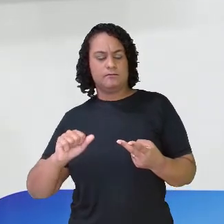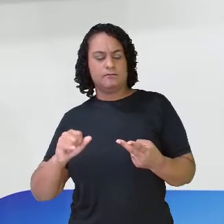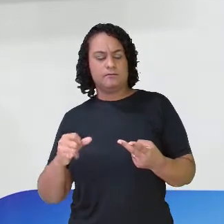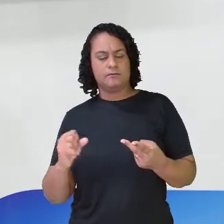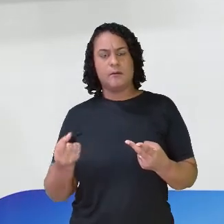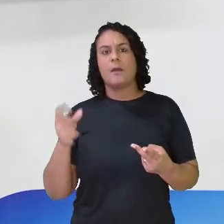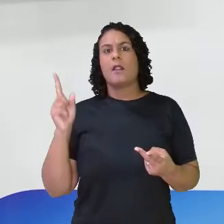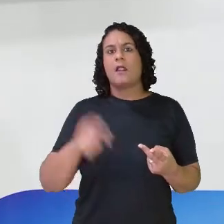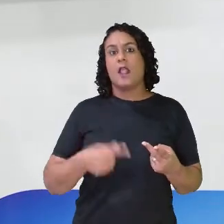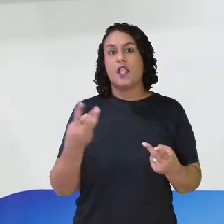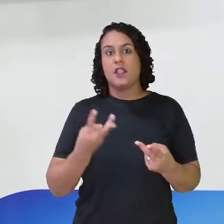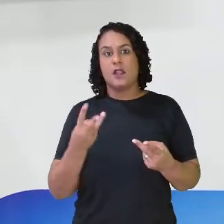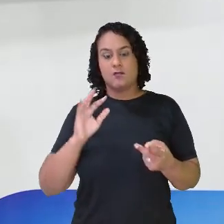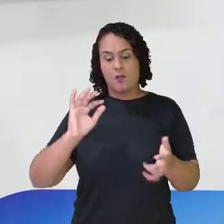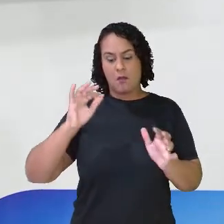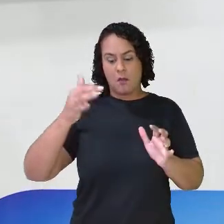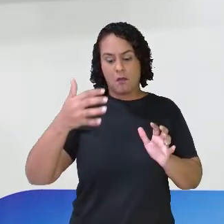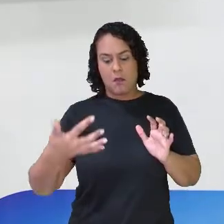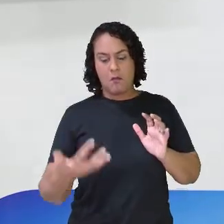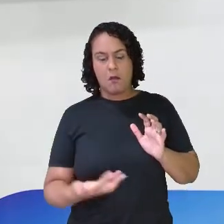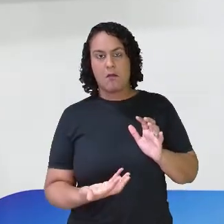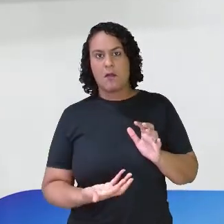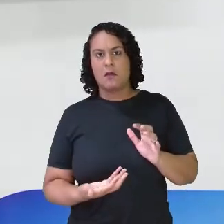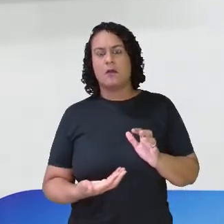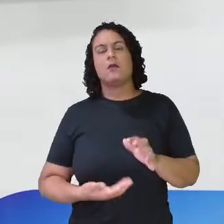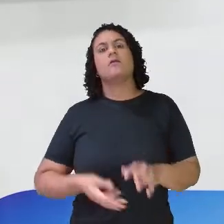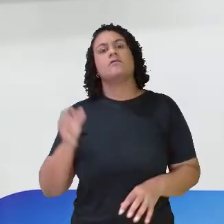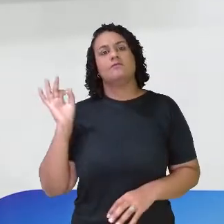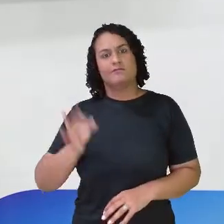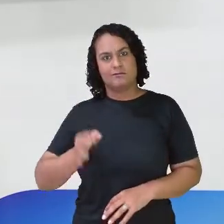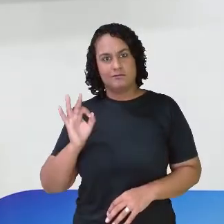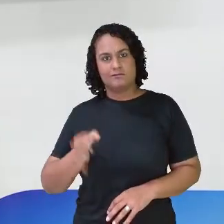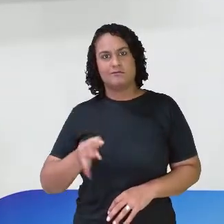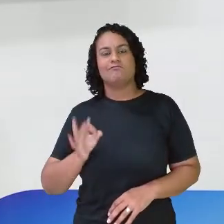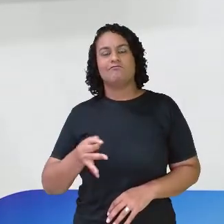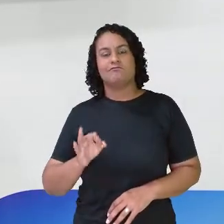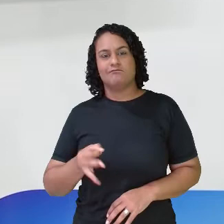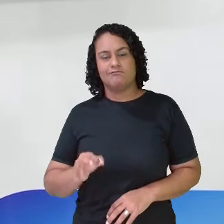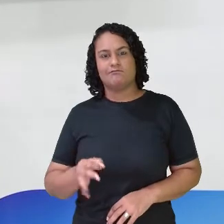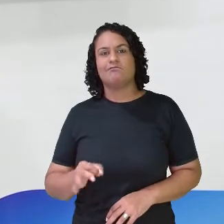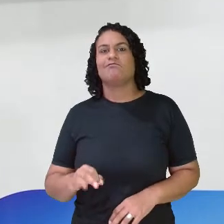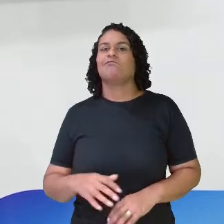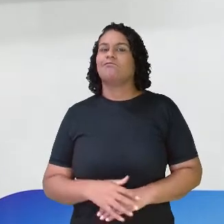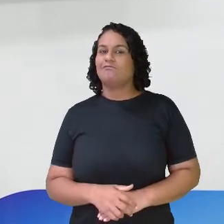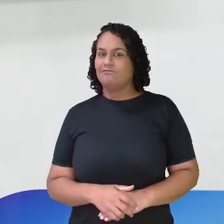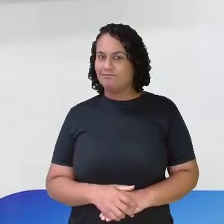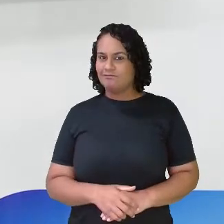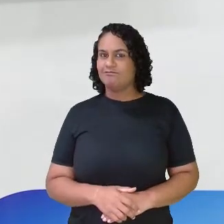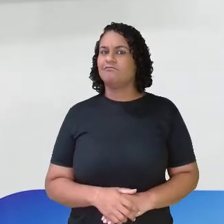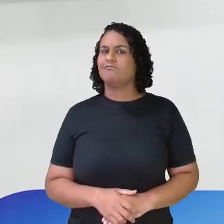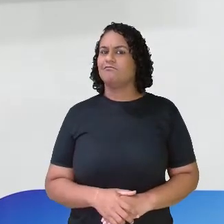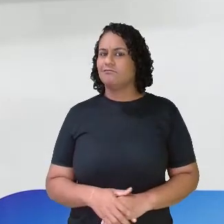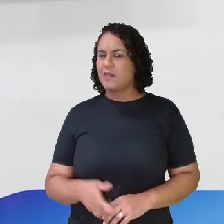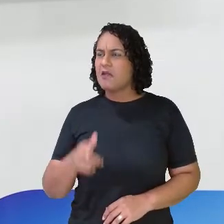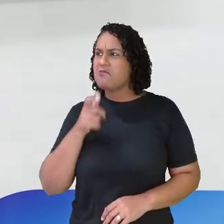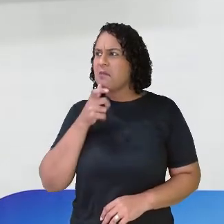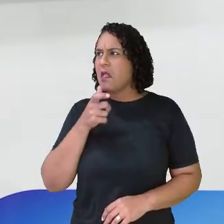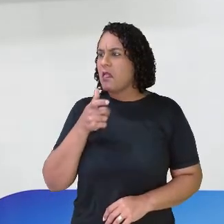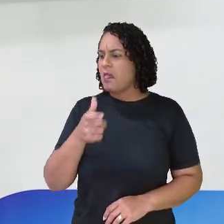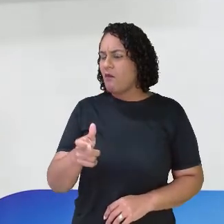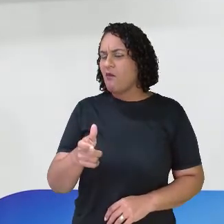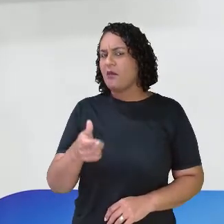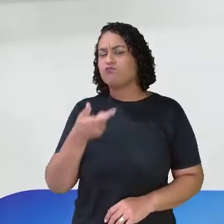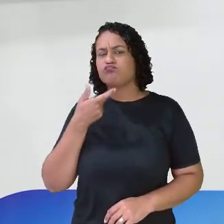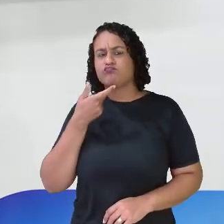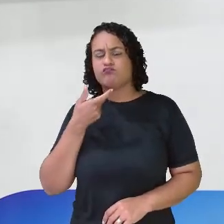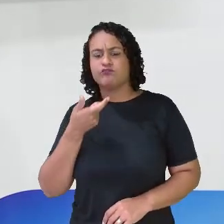são tridimensionais. É verdade? Com certeza. Certo, muito bonitas as palavras. Mas o que